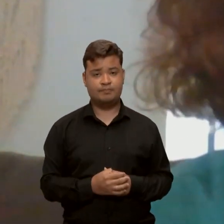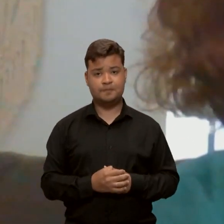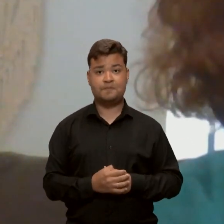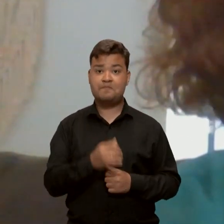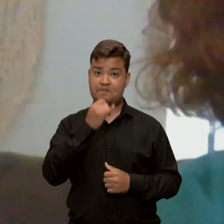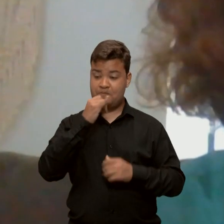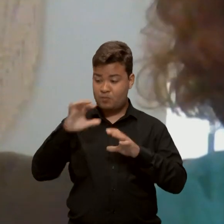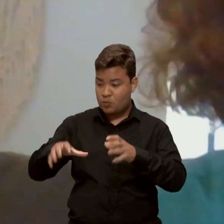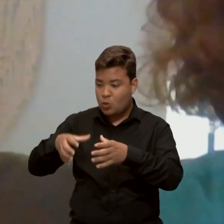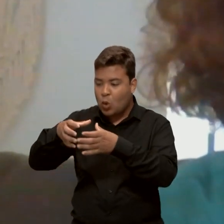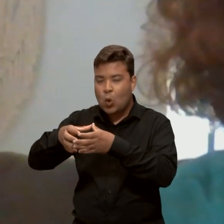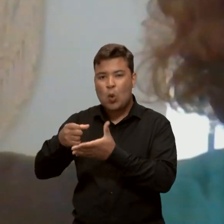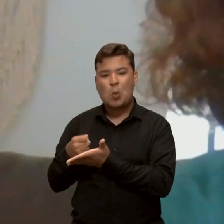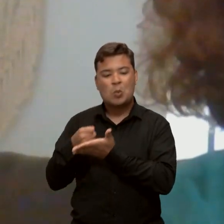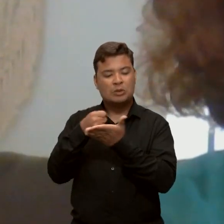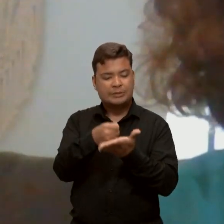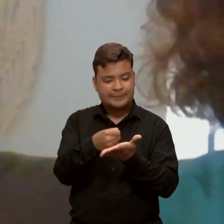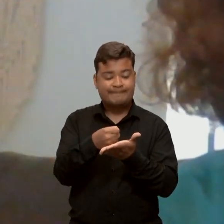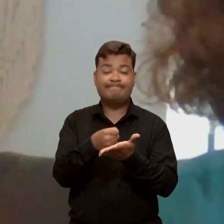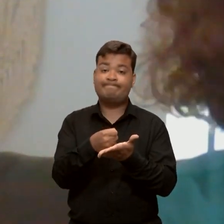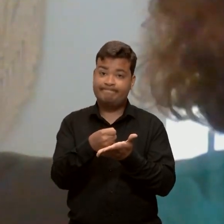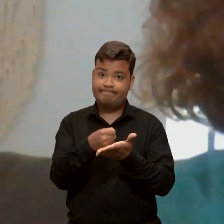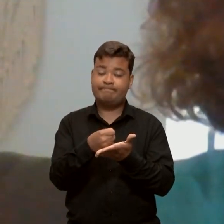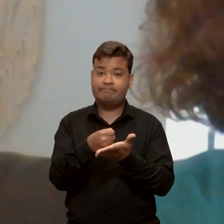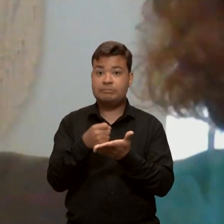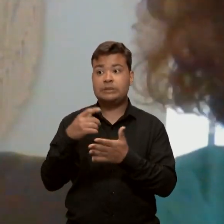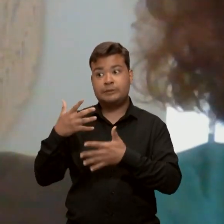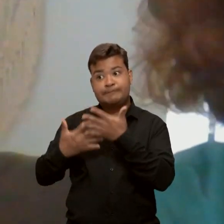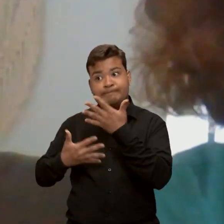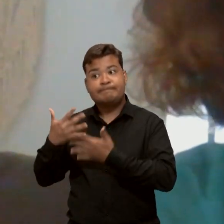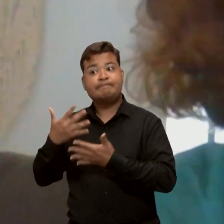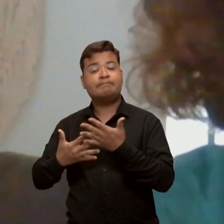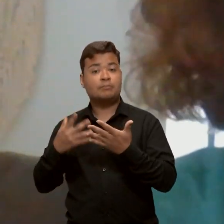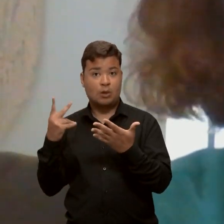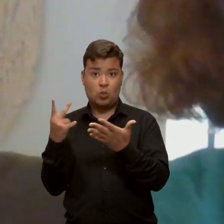criança com deficiência, ela tem